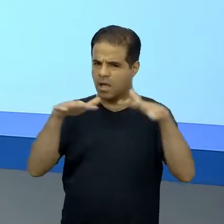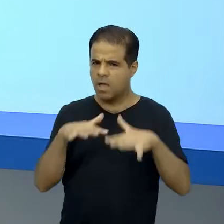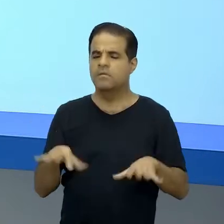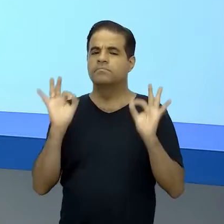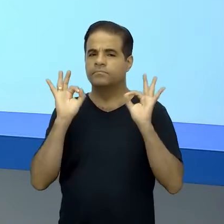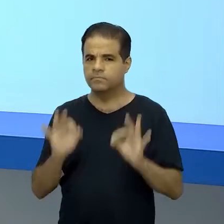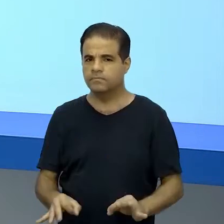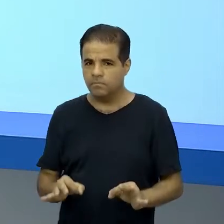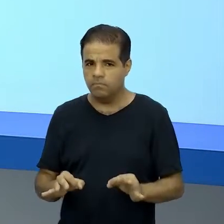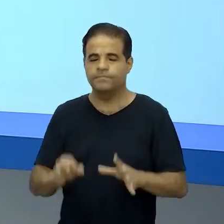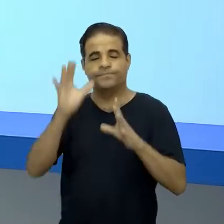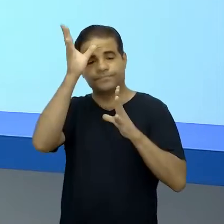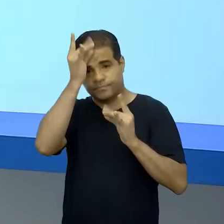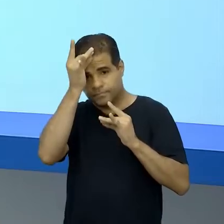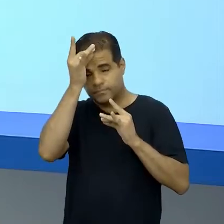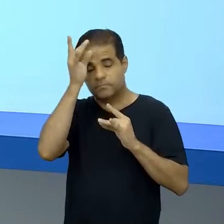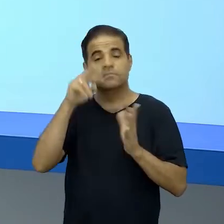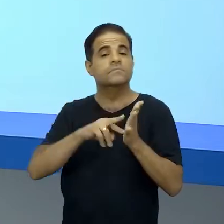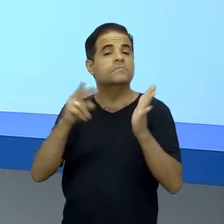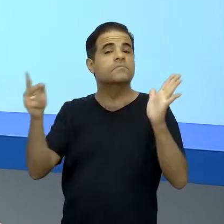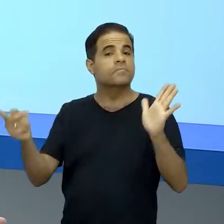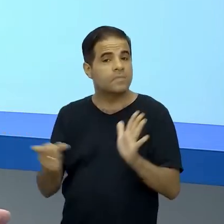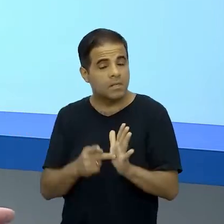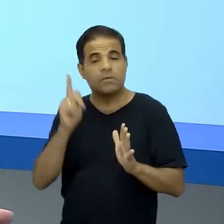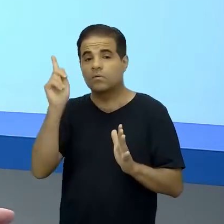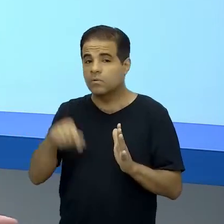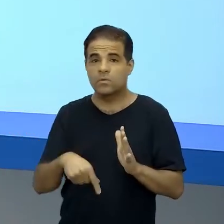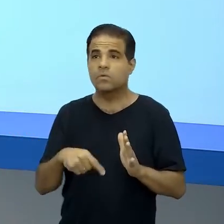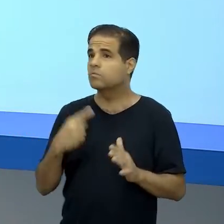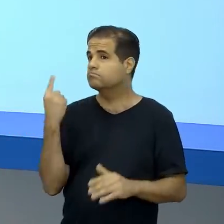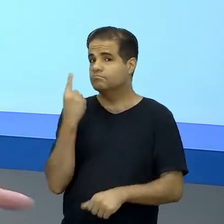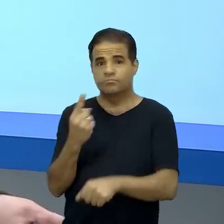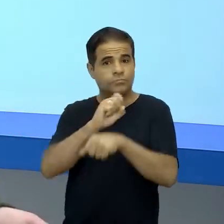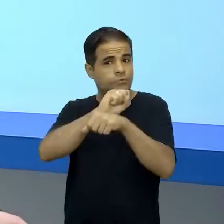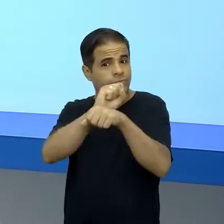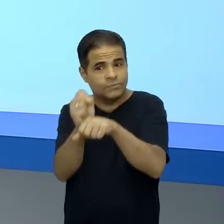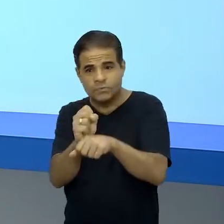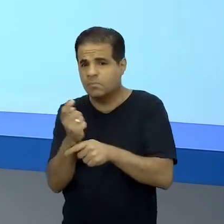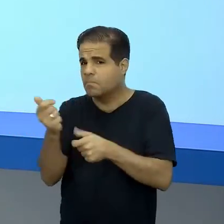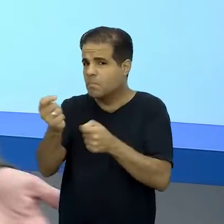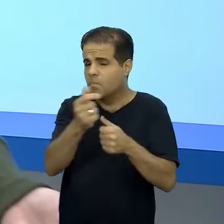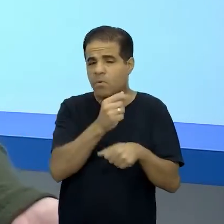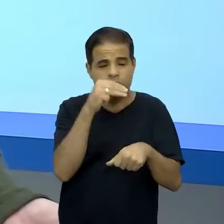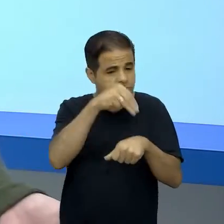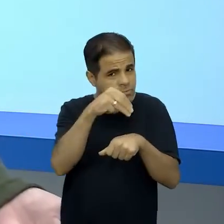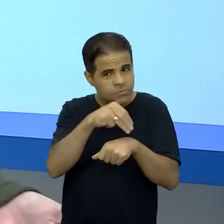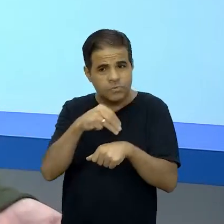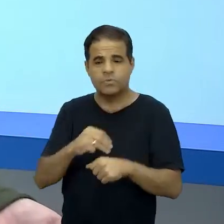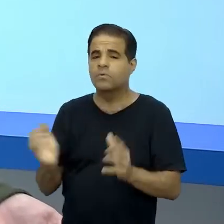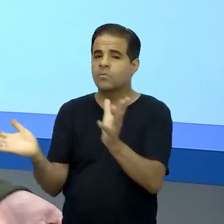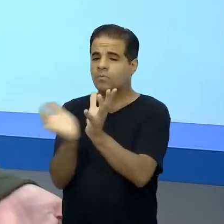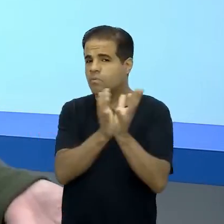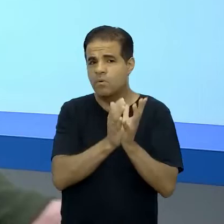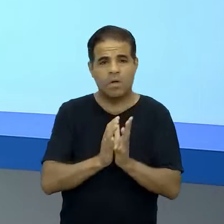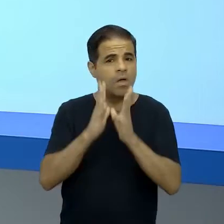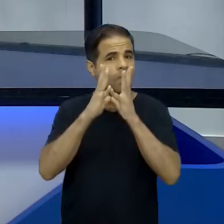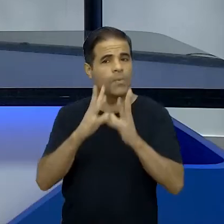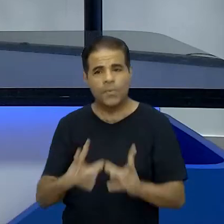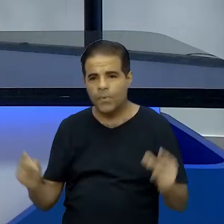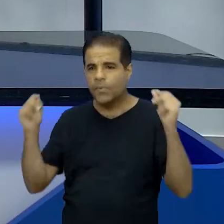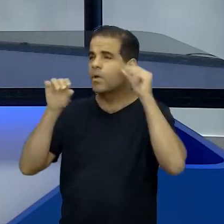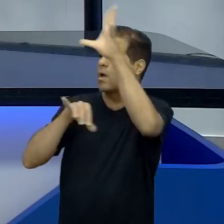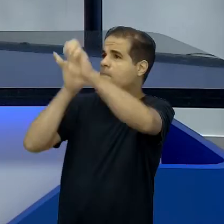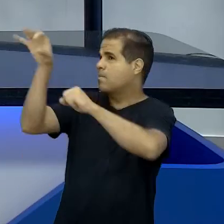certeza, foi uma performance e não preciso nem dizer que em um segundo, pouquíssimos minutos, o povo esvaziou a galeria.